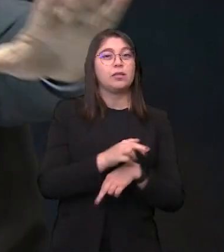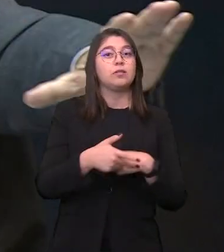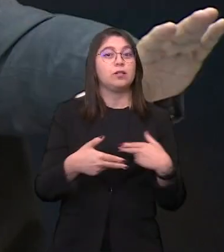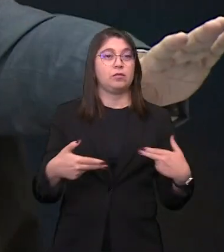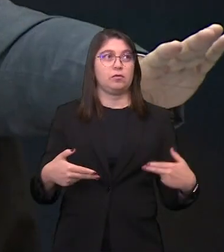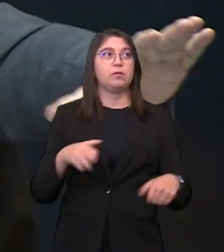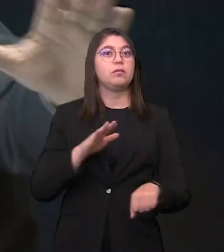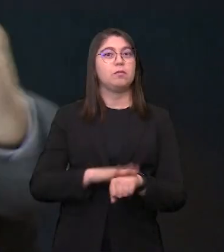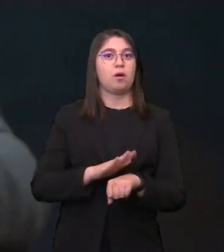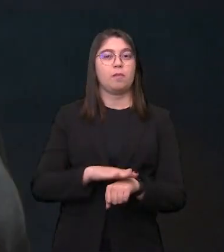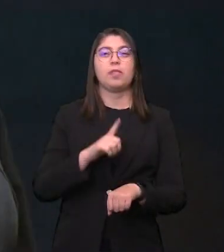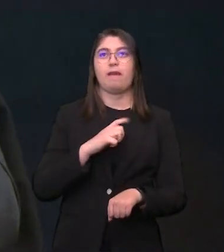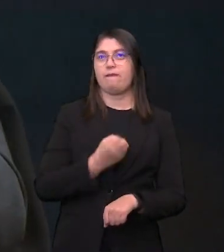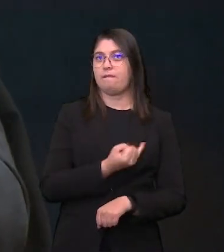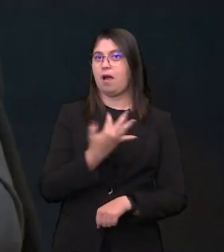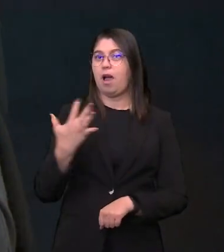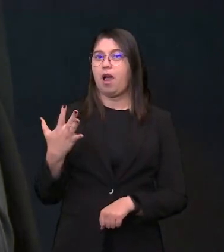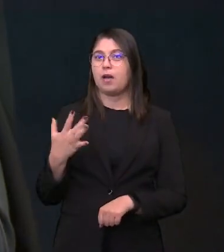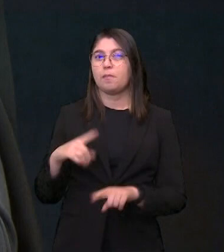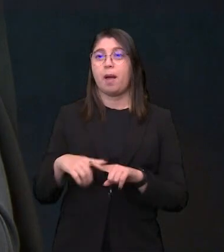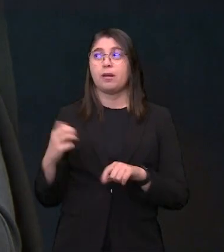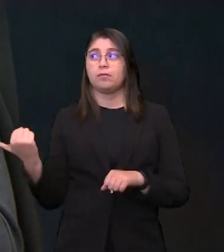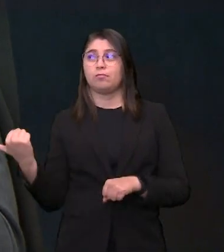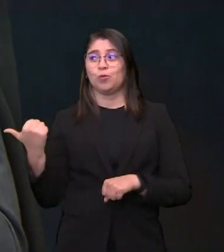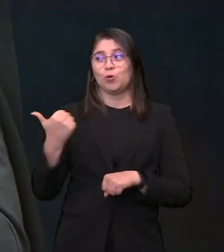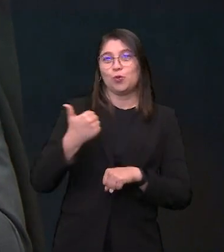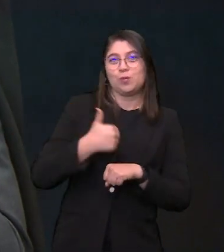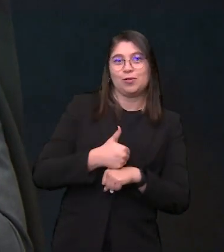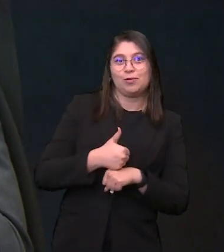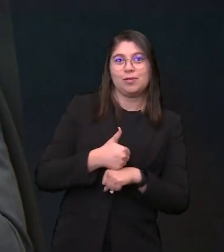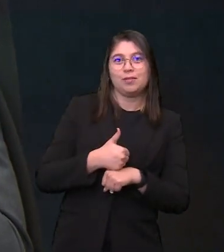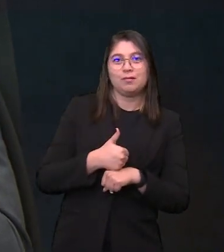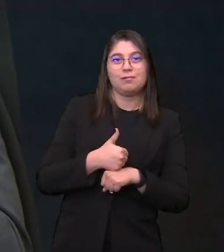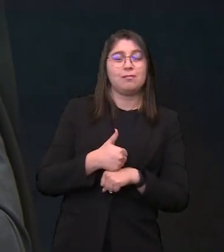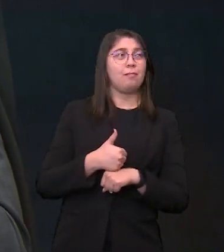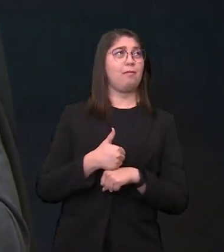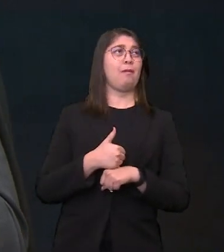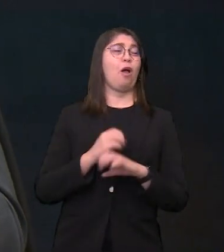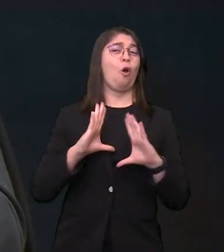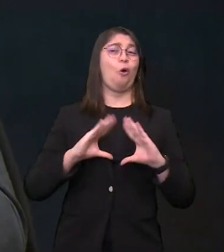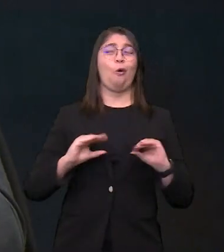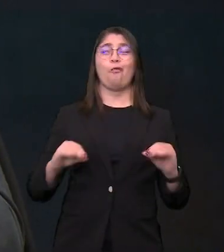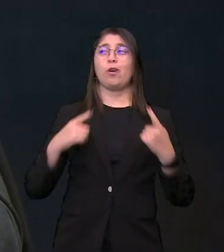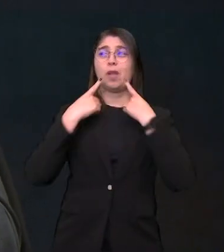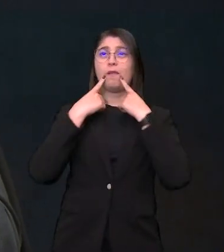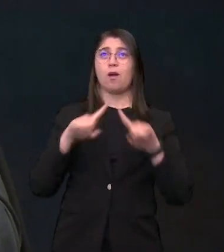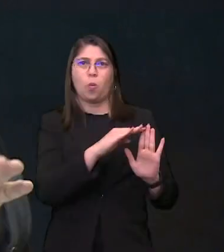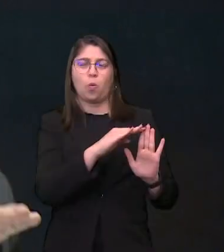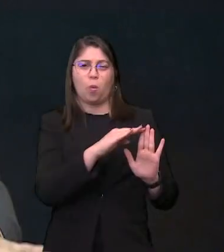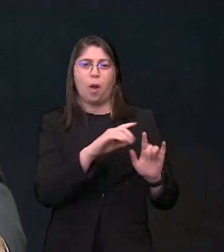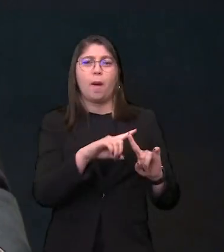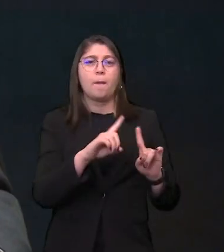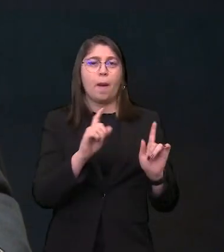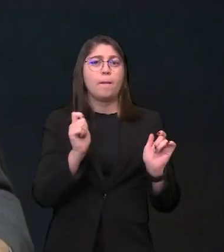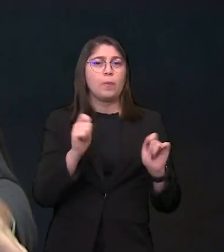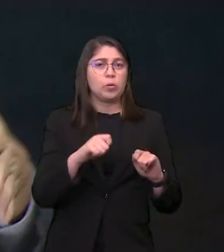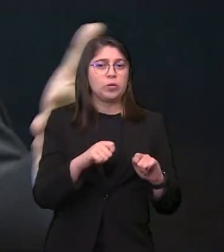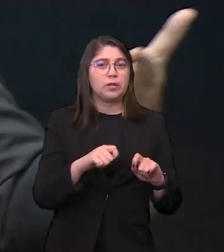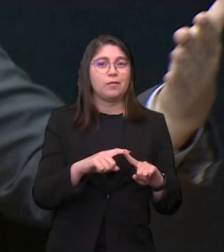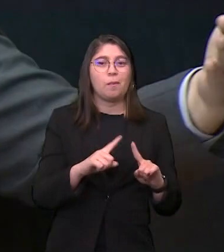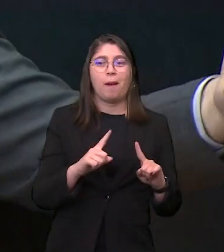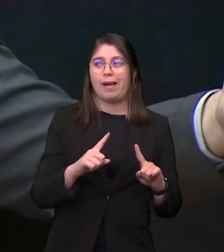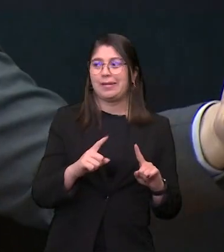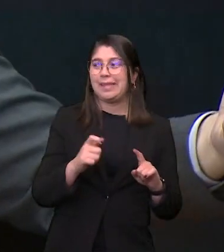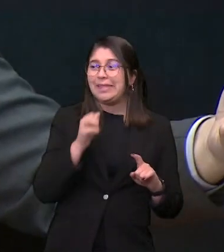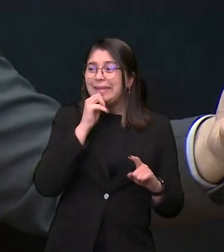que são muitos é substituído pela Via cômoda da reclamação pro Supremo se nós dermos essa